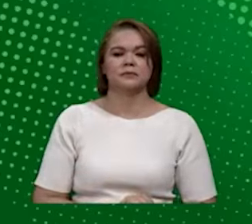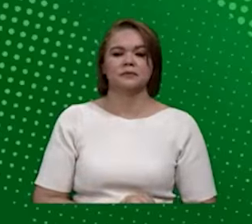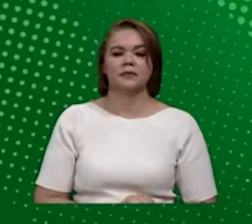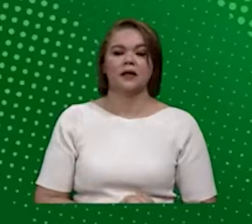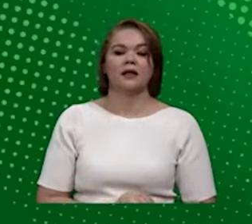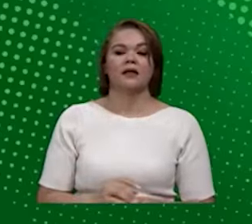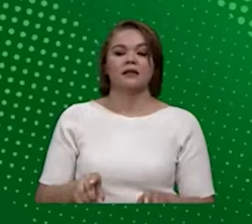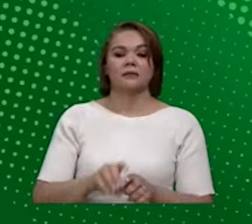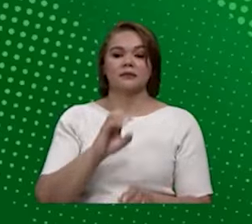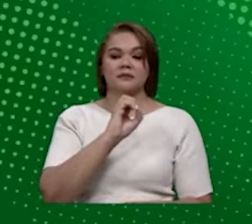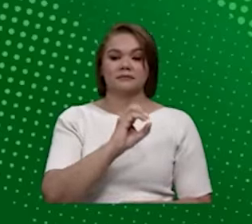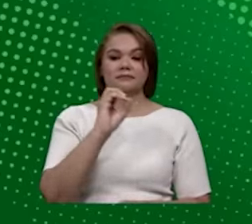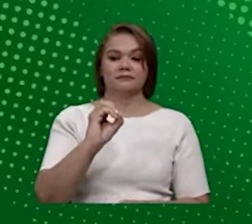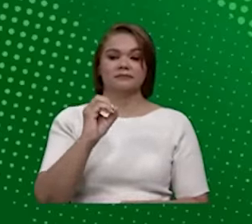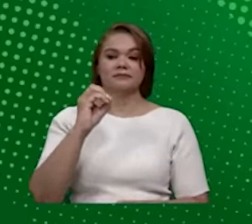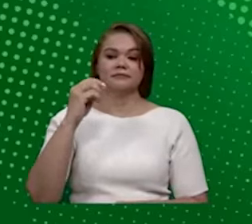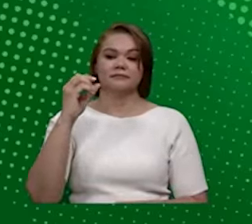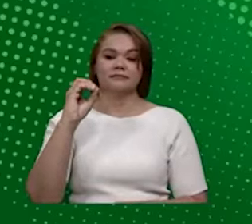Olha aí aqui,